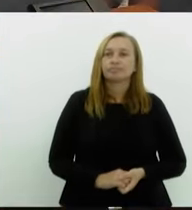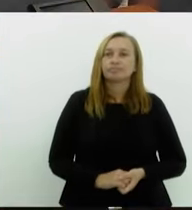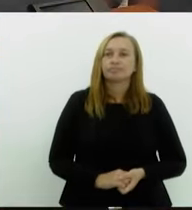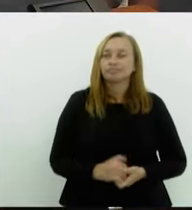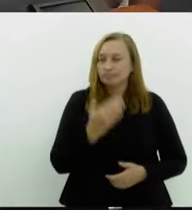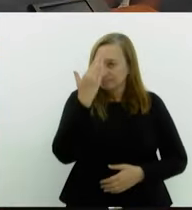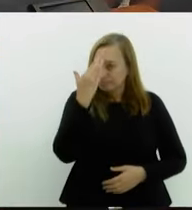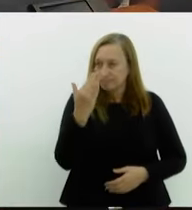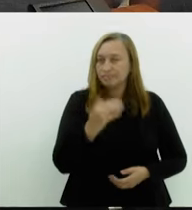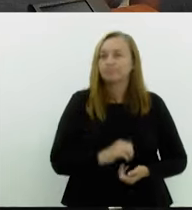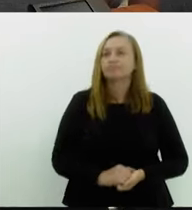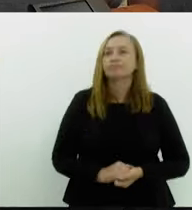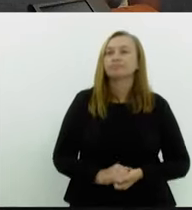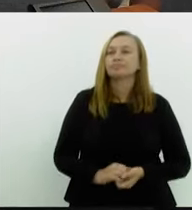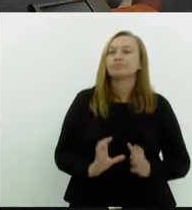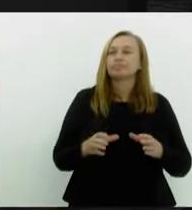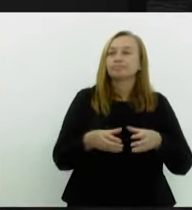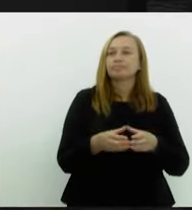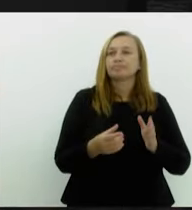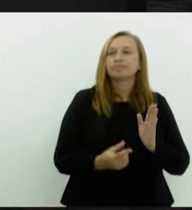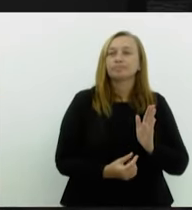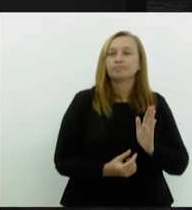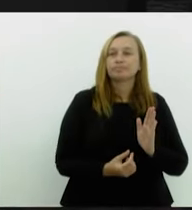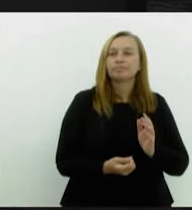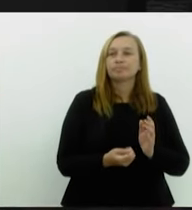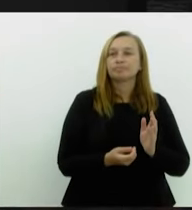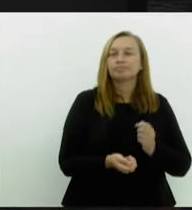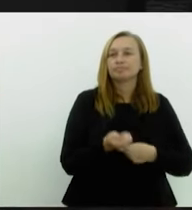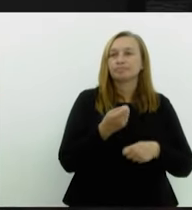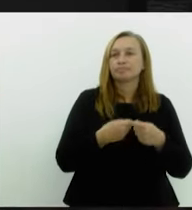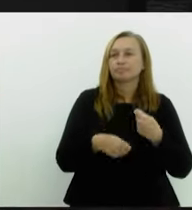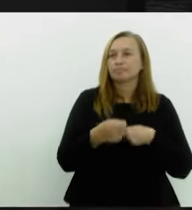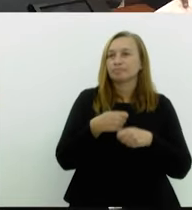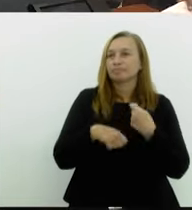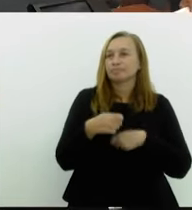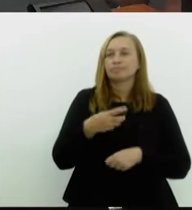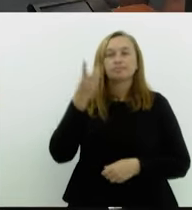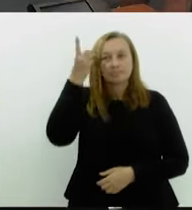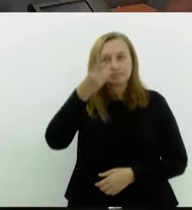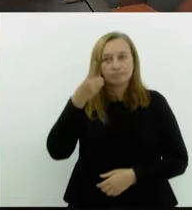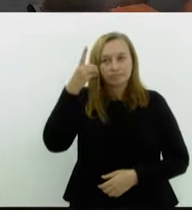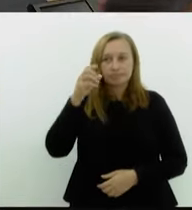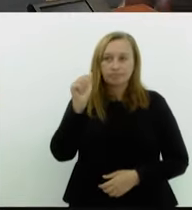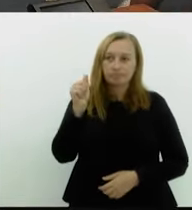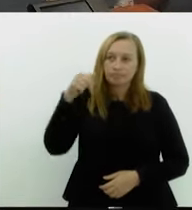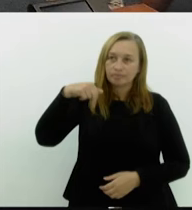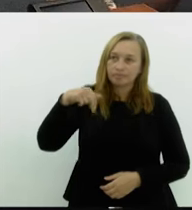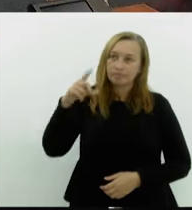Muito obrigado, Dionísio. Pela Comissão de Economia, deputado Antos Moraes.